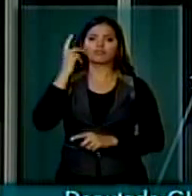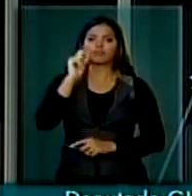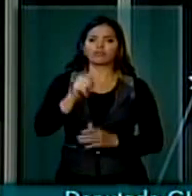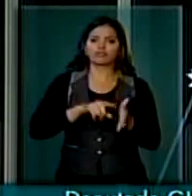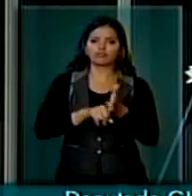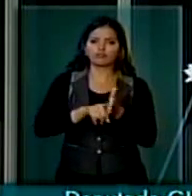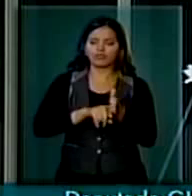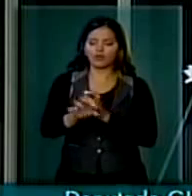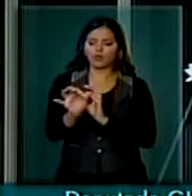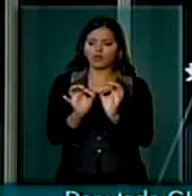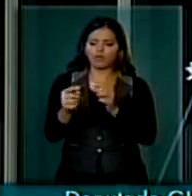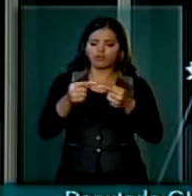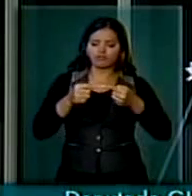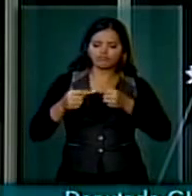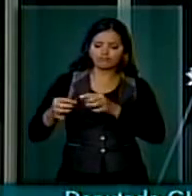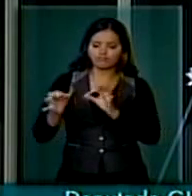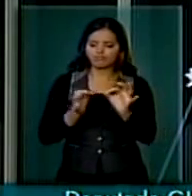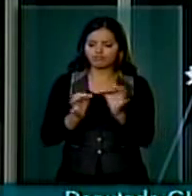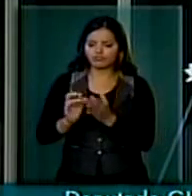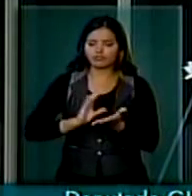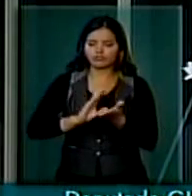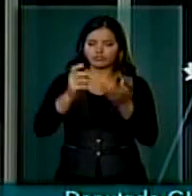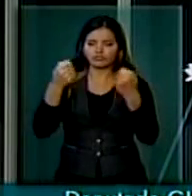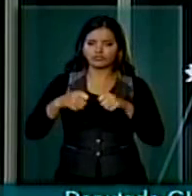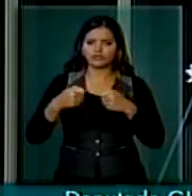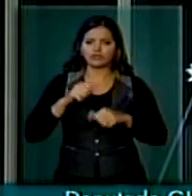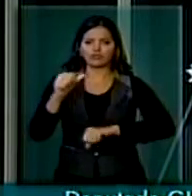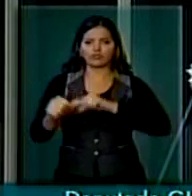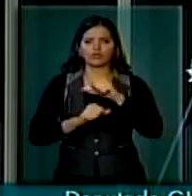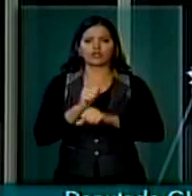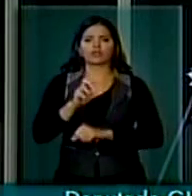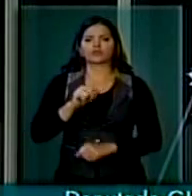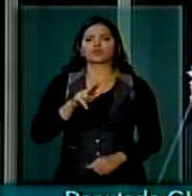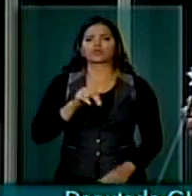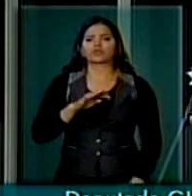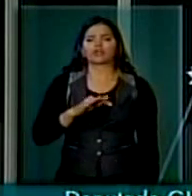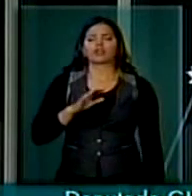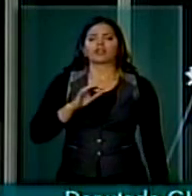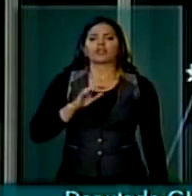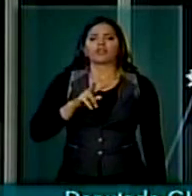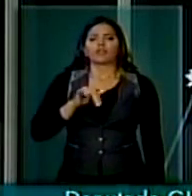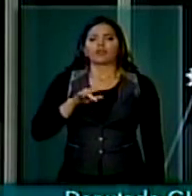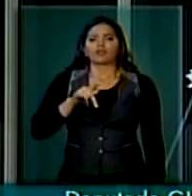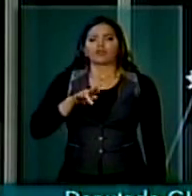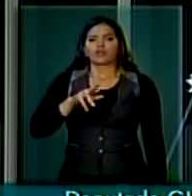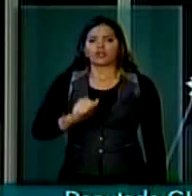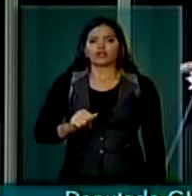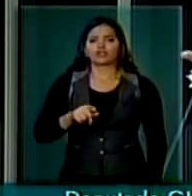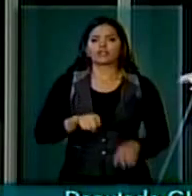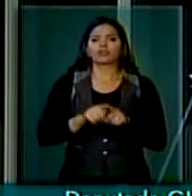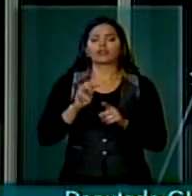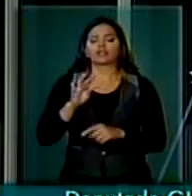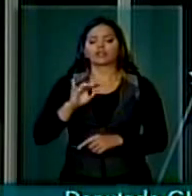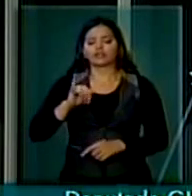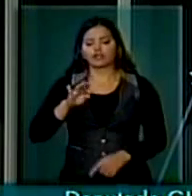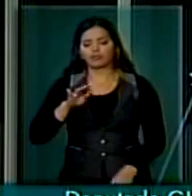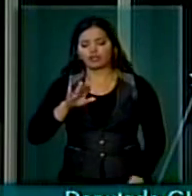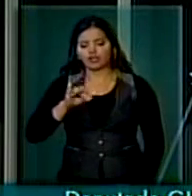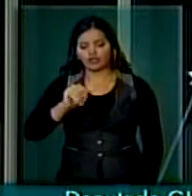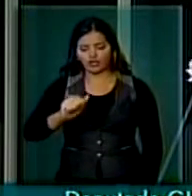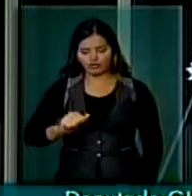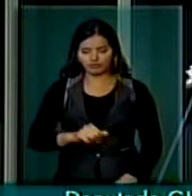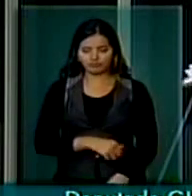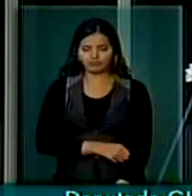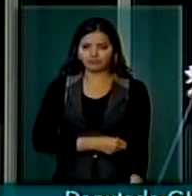procedesse os ajustes de investimentos necessários nas subestações de Ivaiporã e Itaberá, em São Paulo, onde o blackout teve